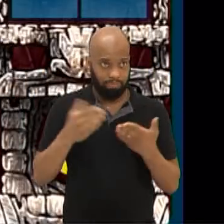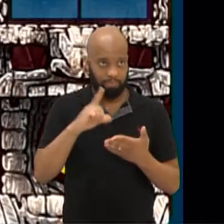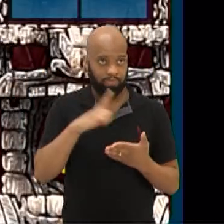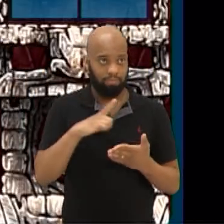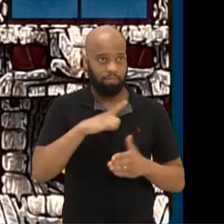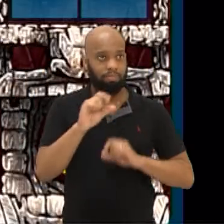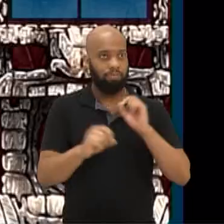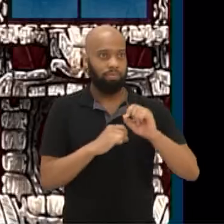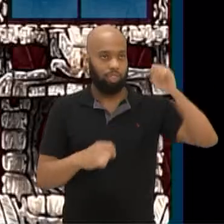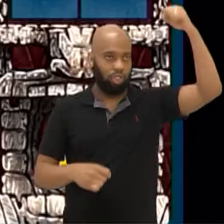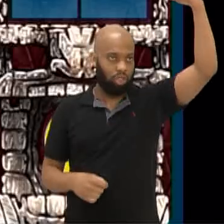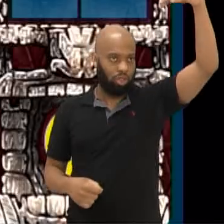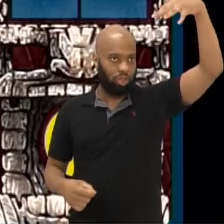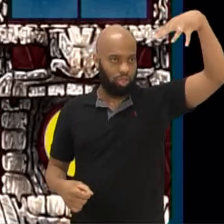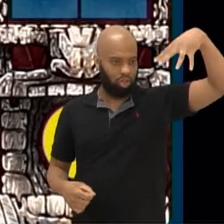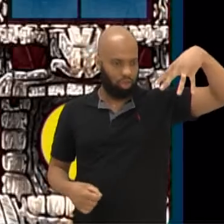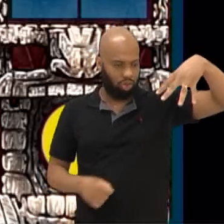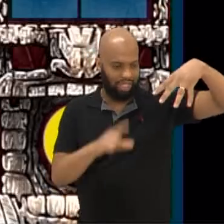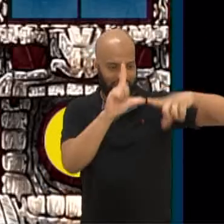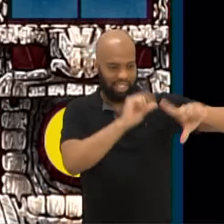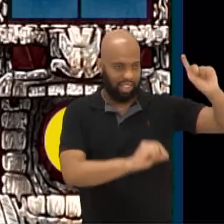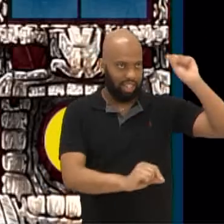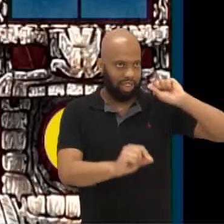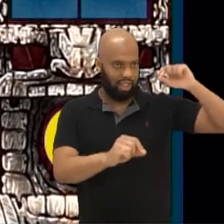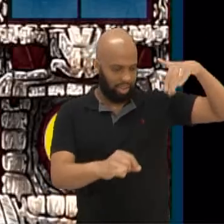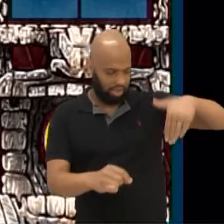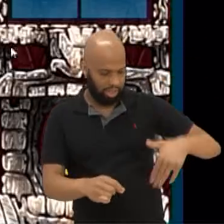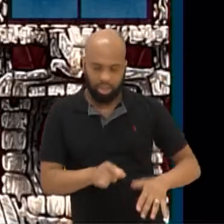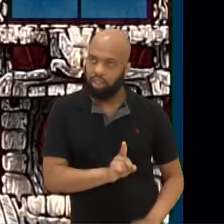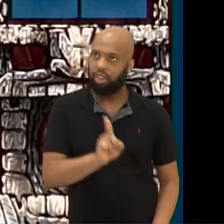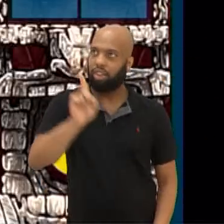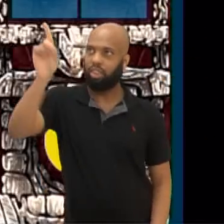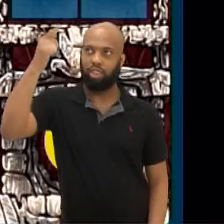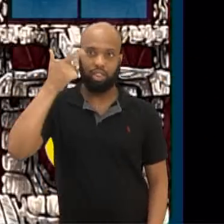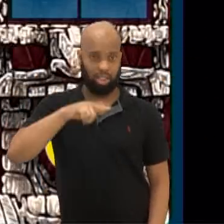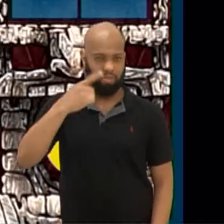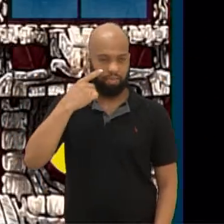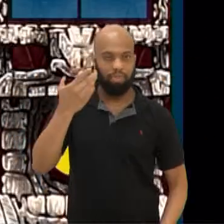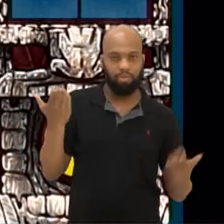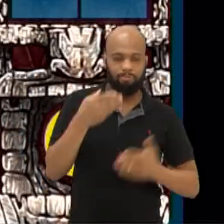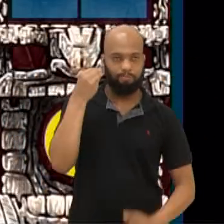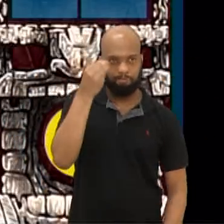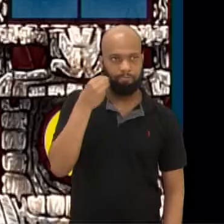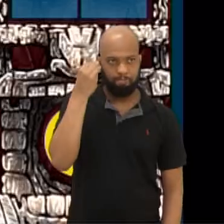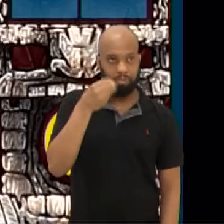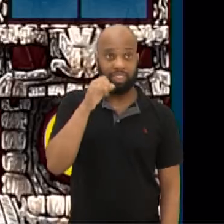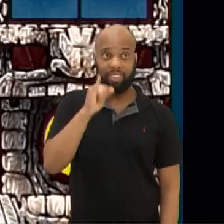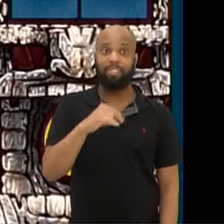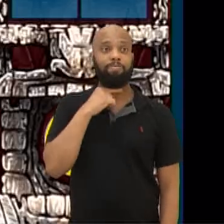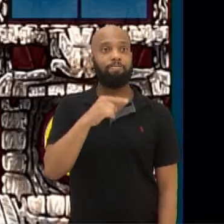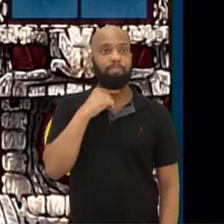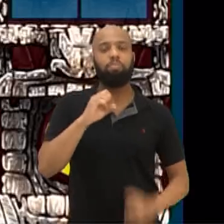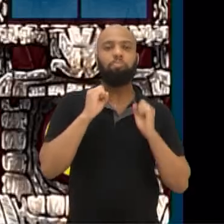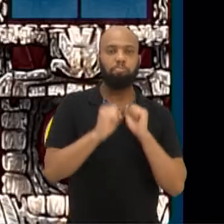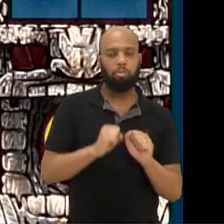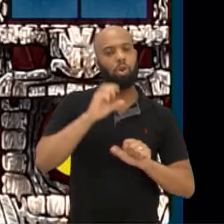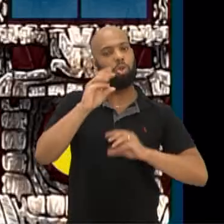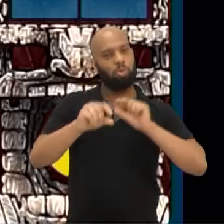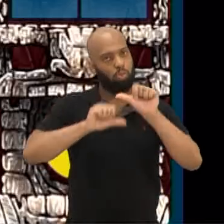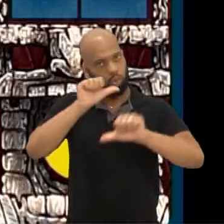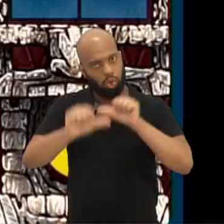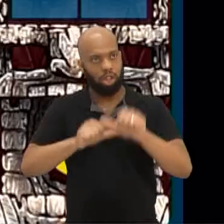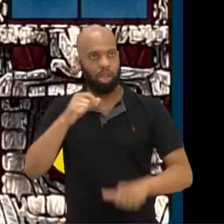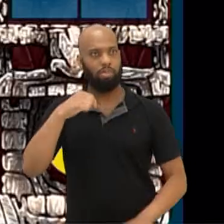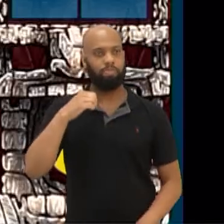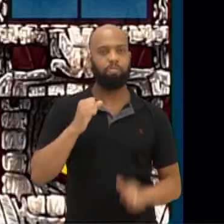aqui, passar pela estrelinha, ir até lá e vir para o outro, chegando até a minha relíquia? Se caso não der certo, a gente tenta